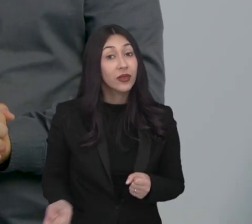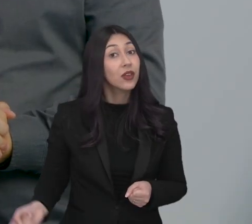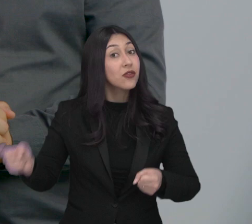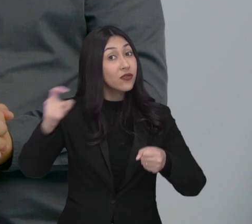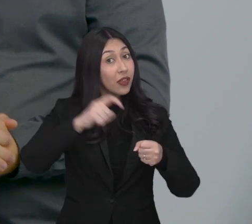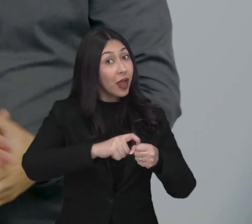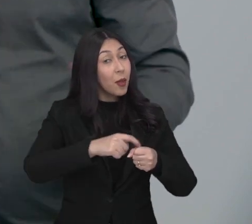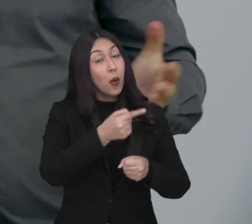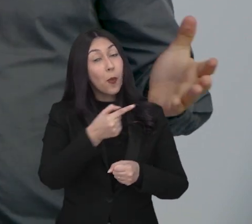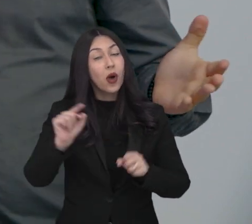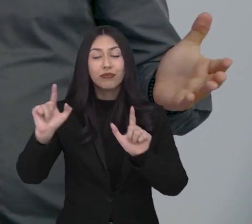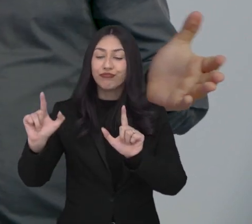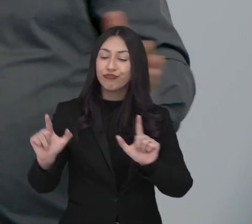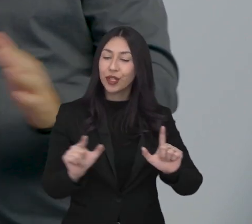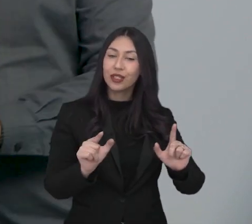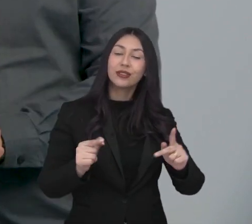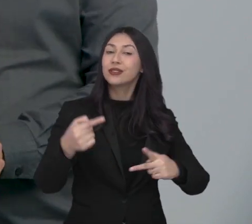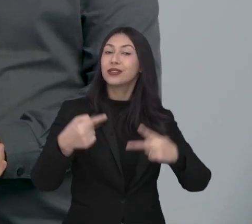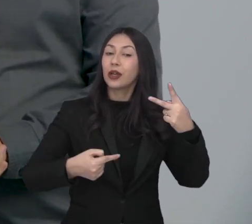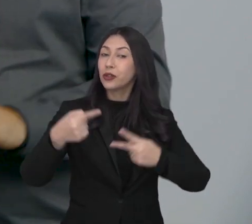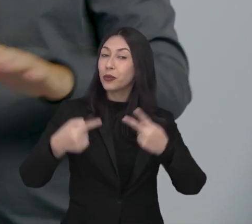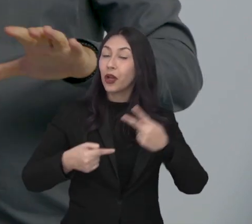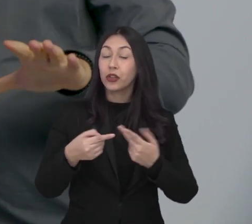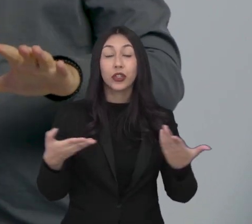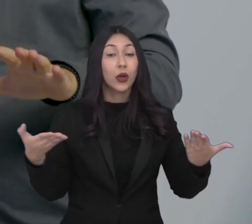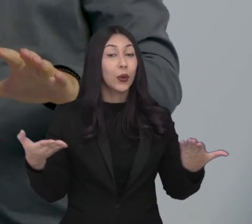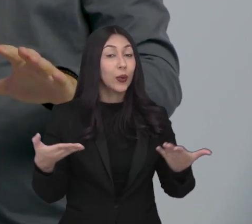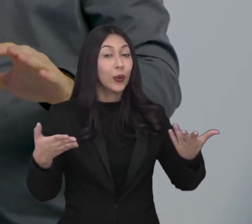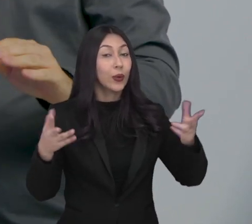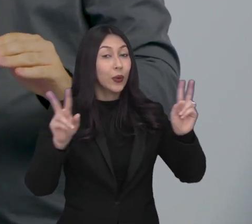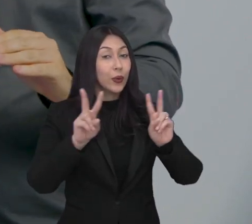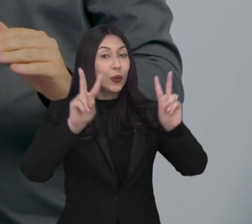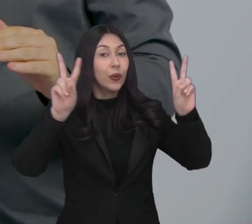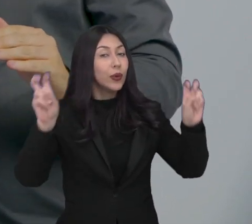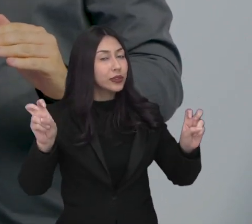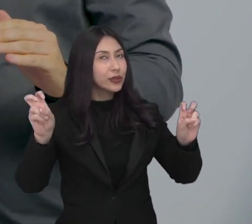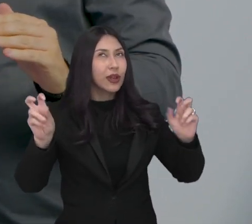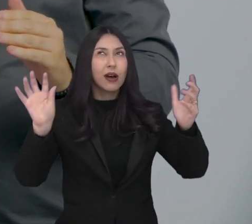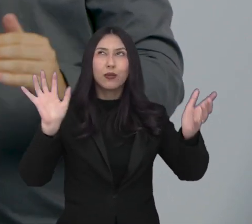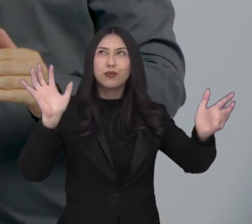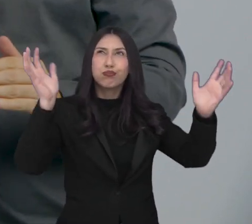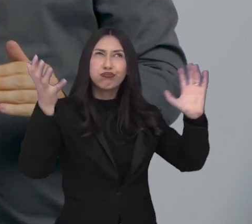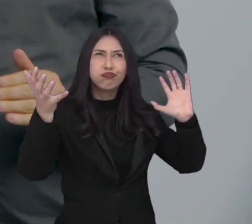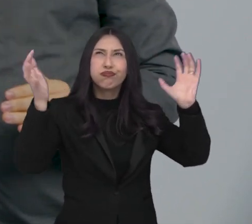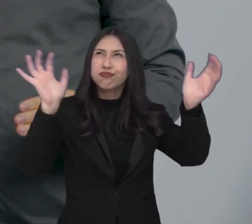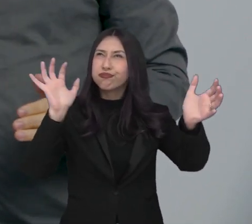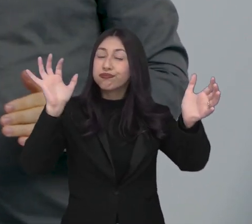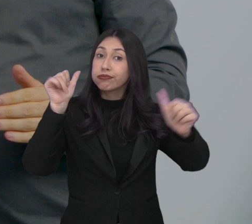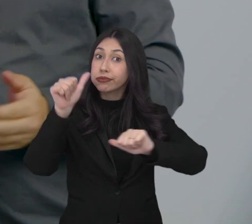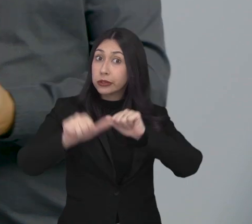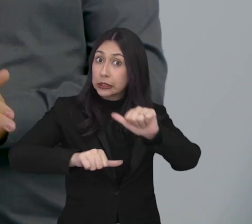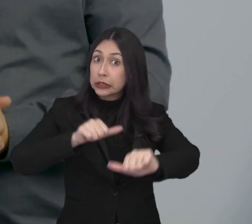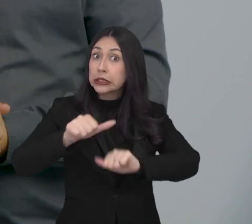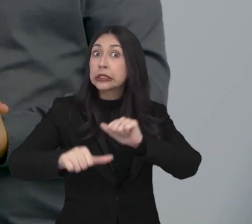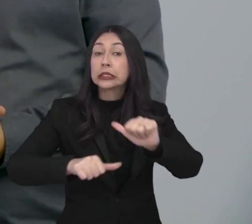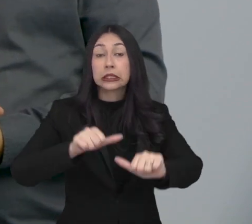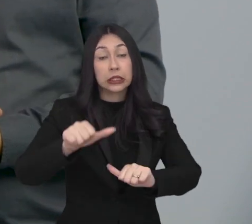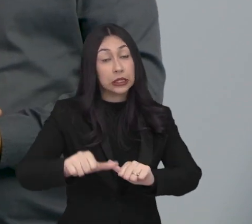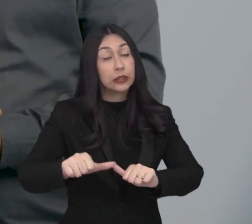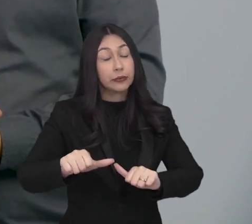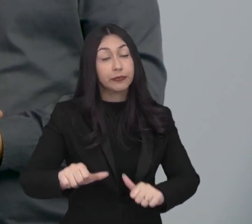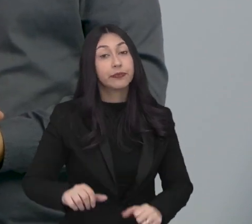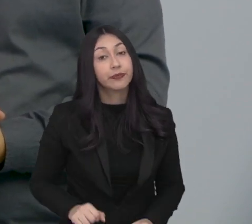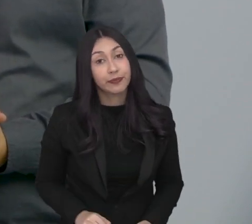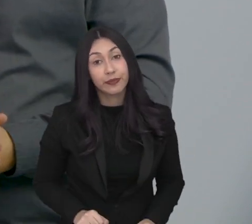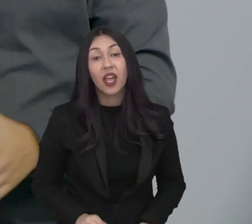Estamos de volta para o último bloco do Sobre Política. Hoje o nosso assunto são as mudanças climáticas pelas quais o